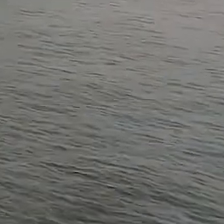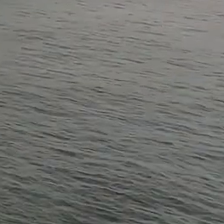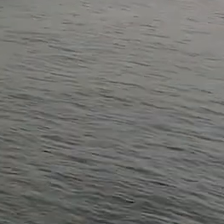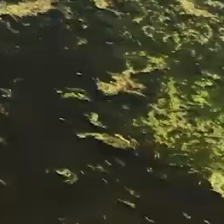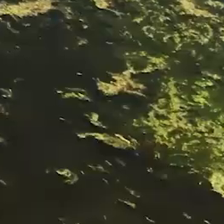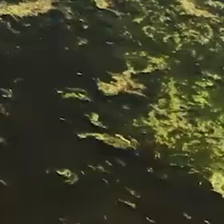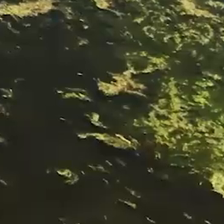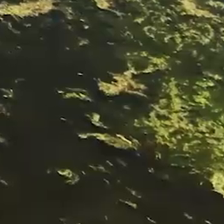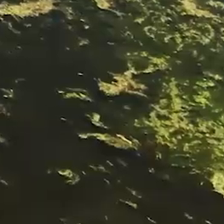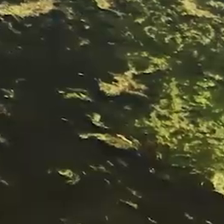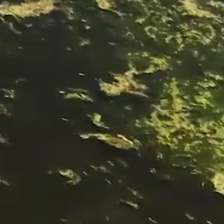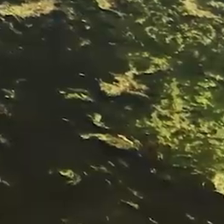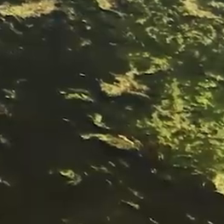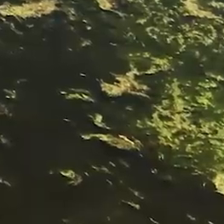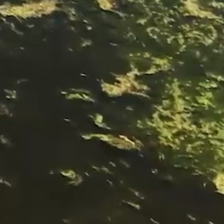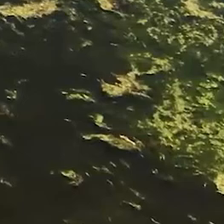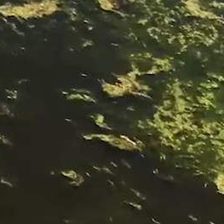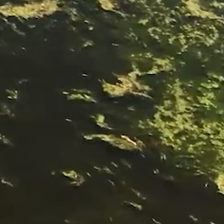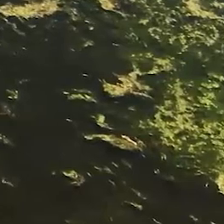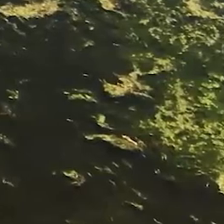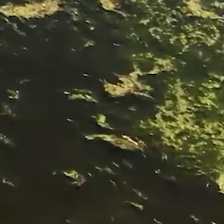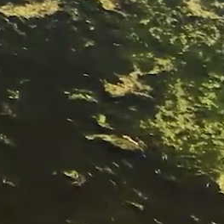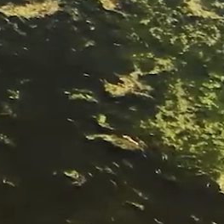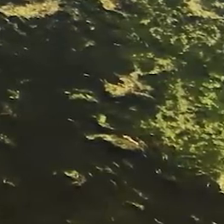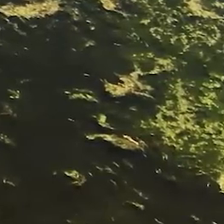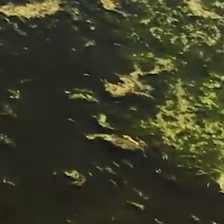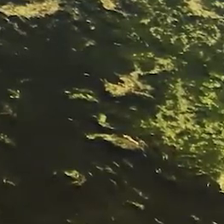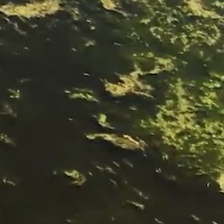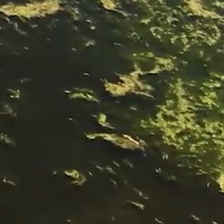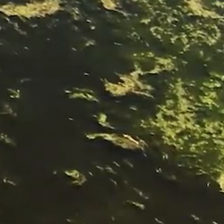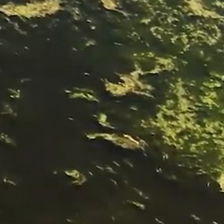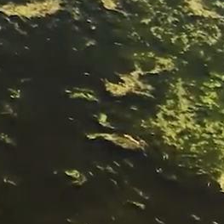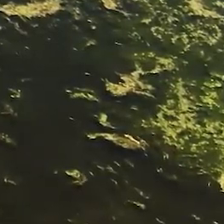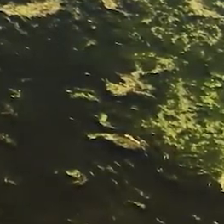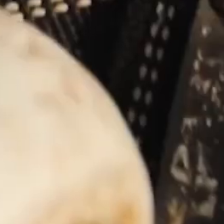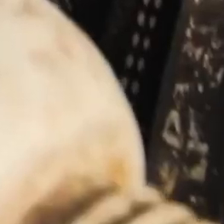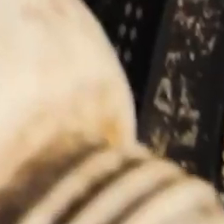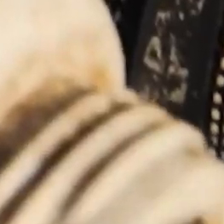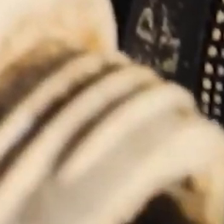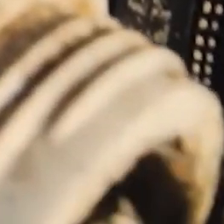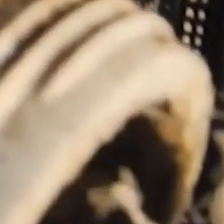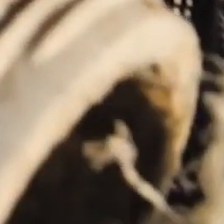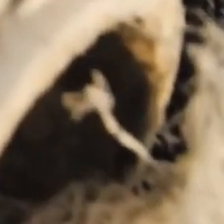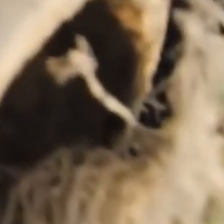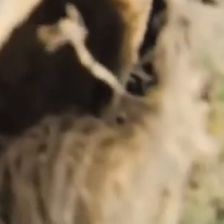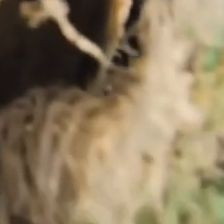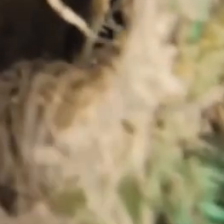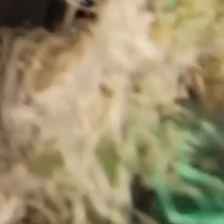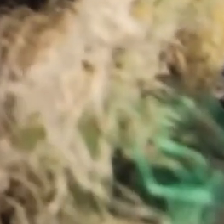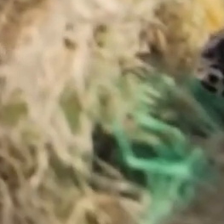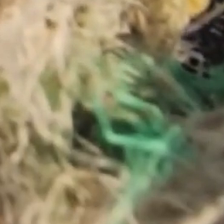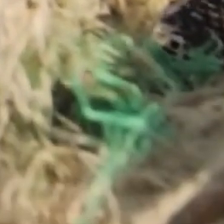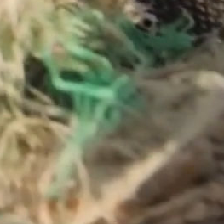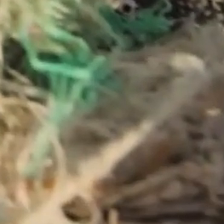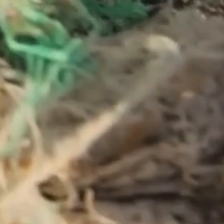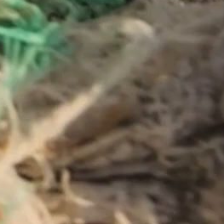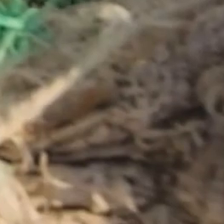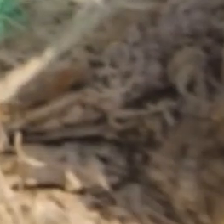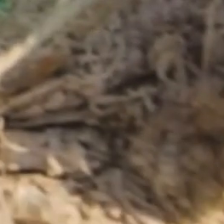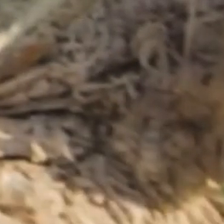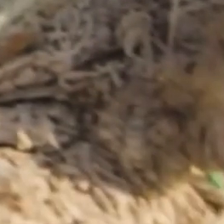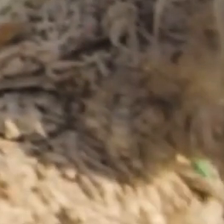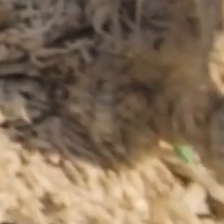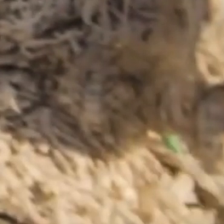áreas de baixíssimo aproveitamento, tanto para os animais quanto para a sociedade. E isso compromete não só o funcionamento da